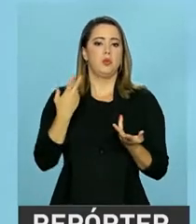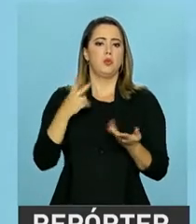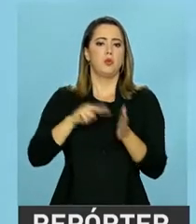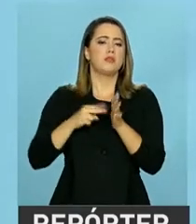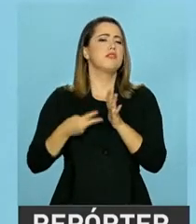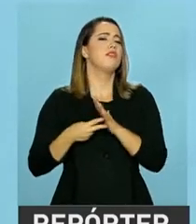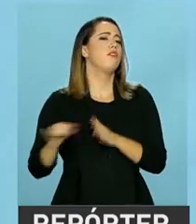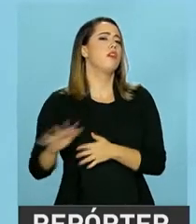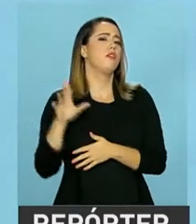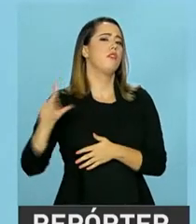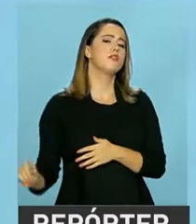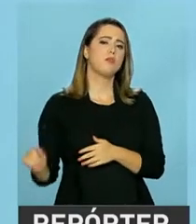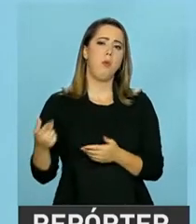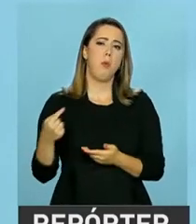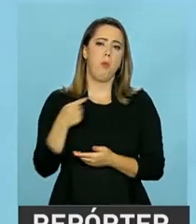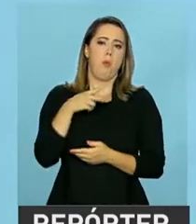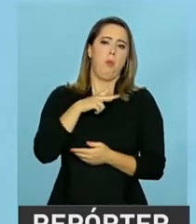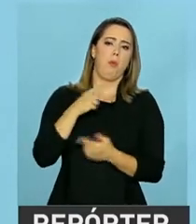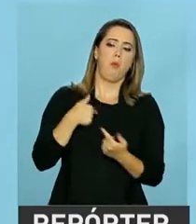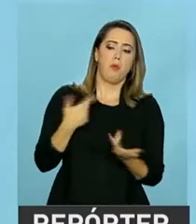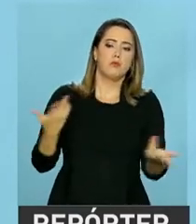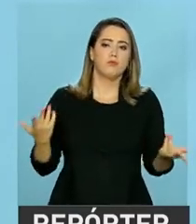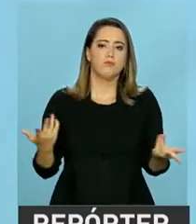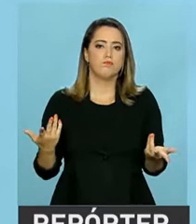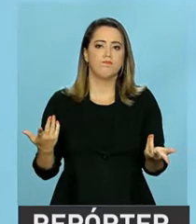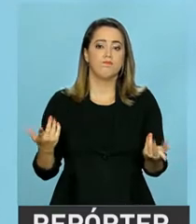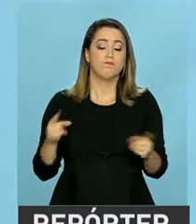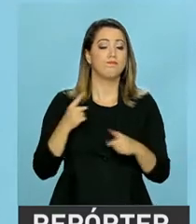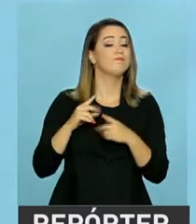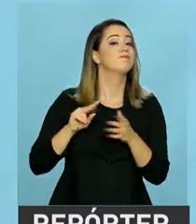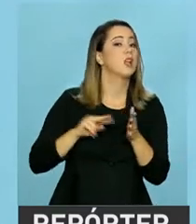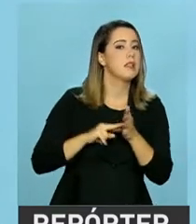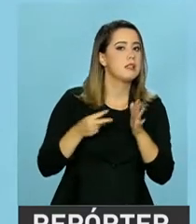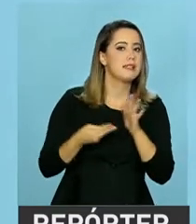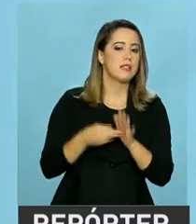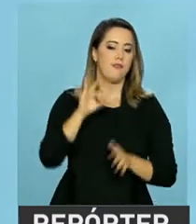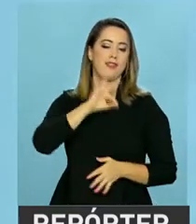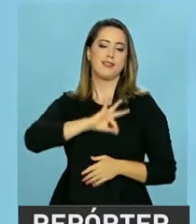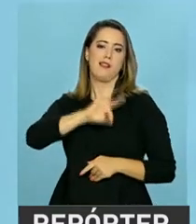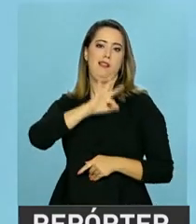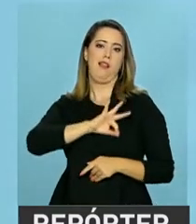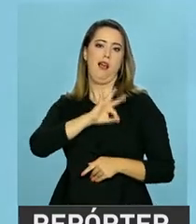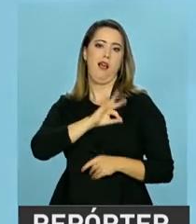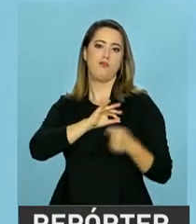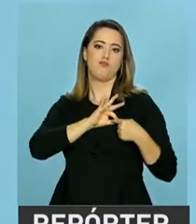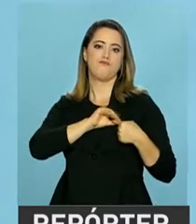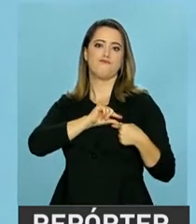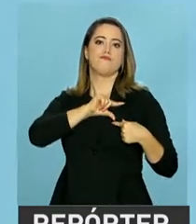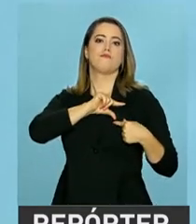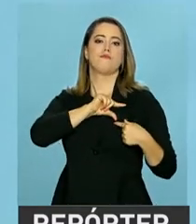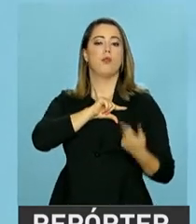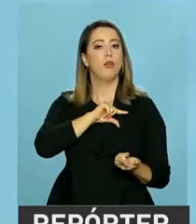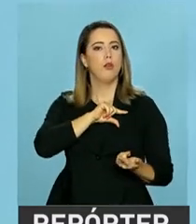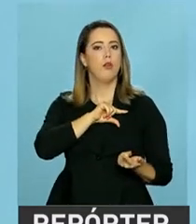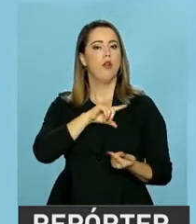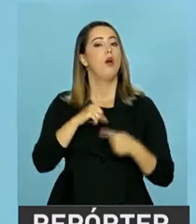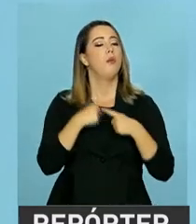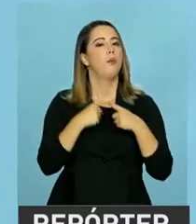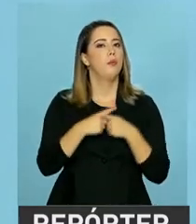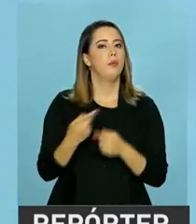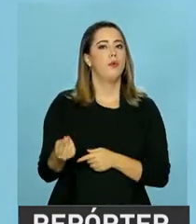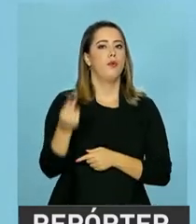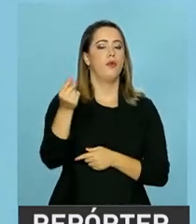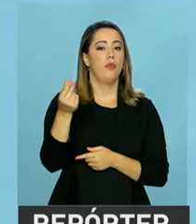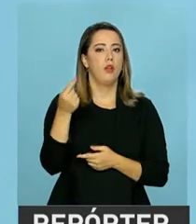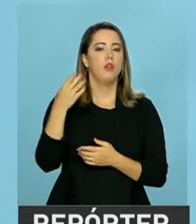inflação baixa, o que significa juros mais baixos? Significa salário valorizado, significa que os preços não